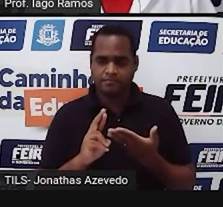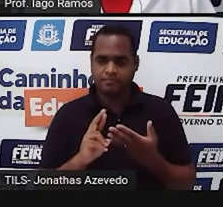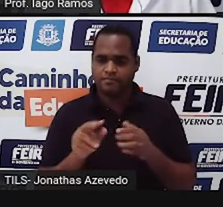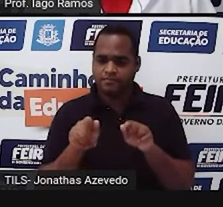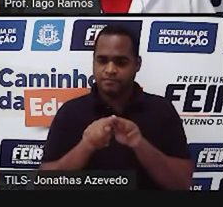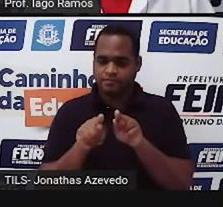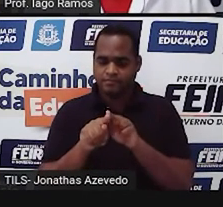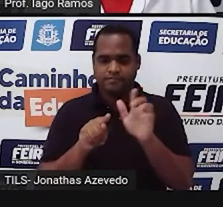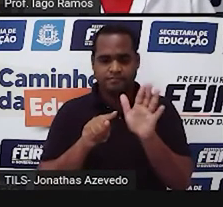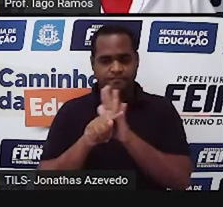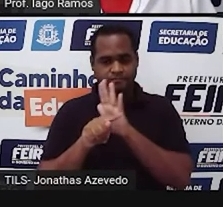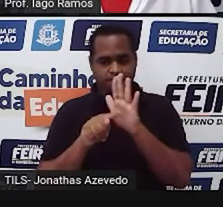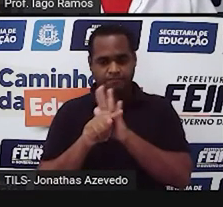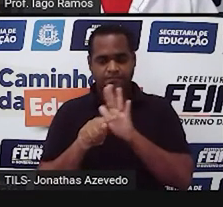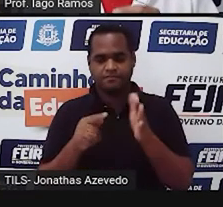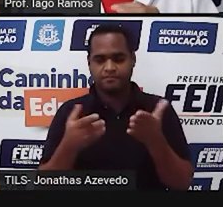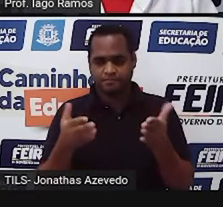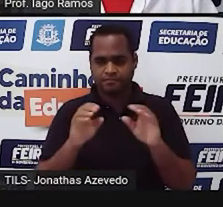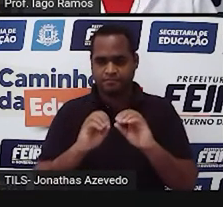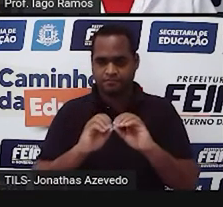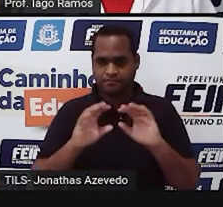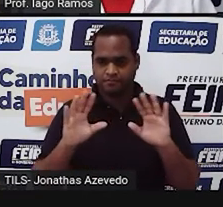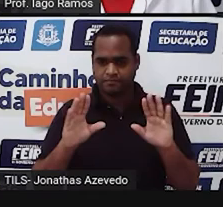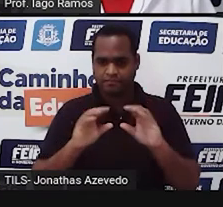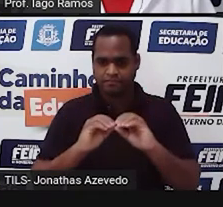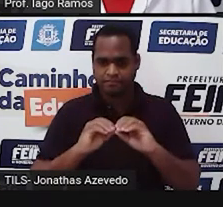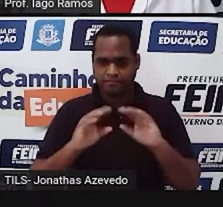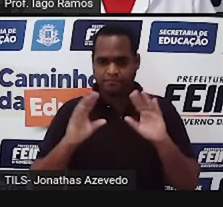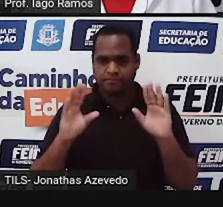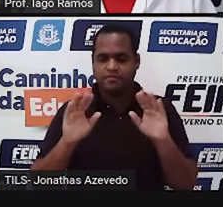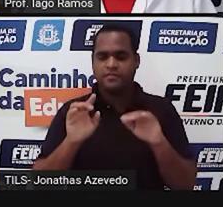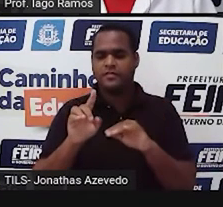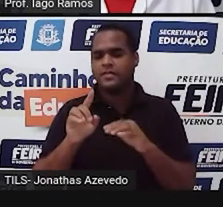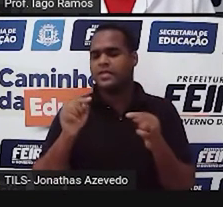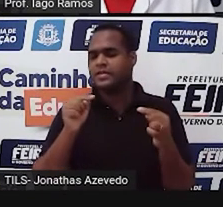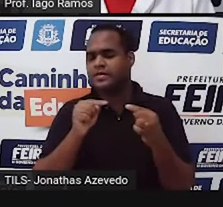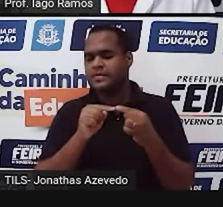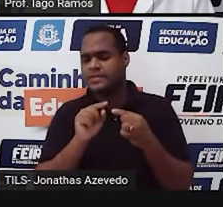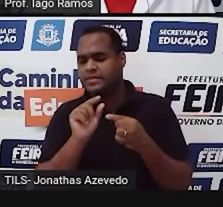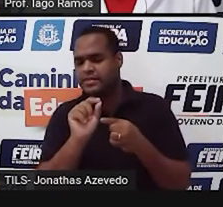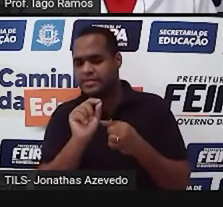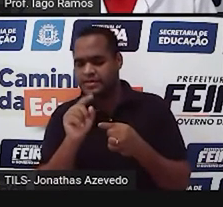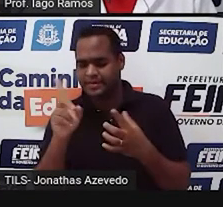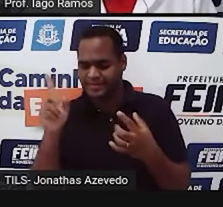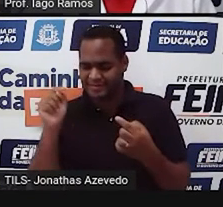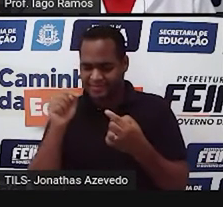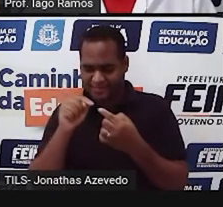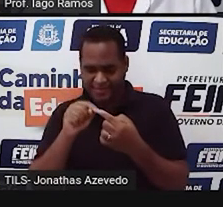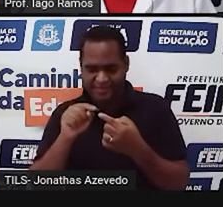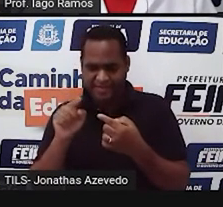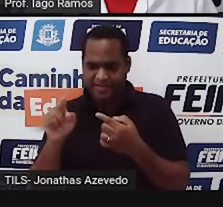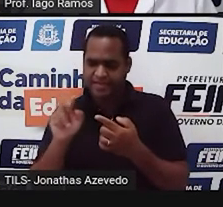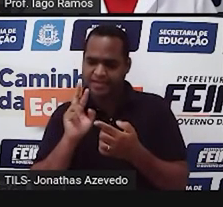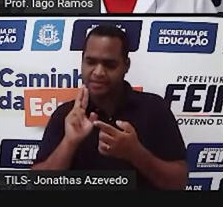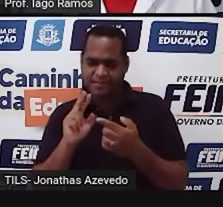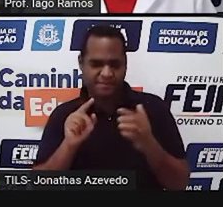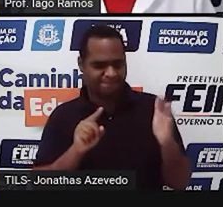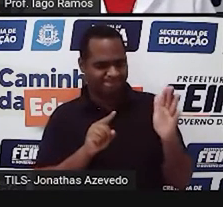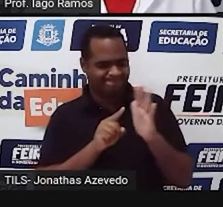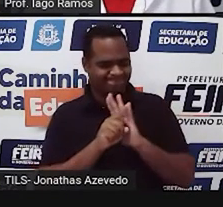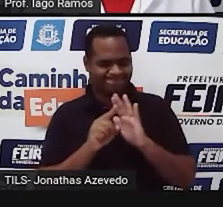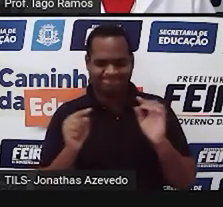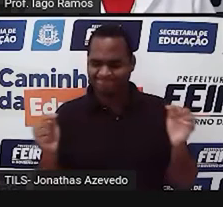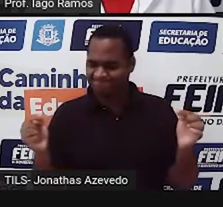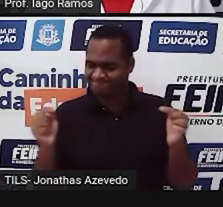aparecer perguntas certo e aí você vai precisar descobrir qual é a pergunta certa para a resposta